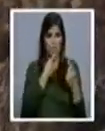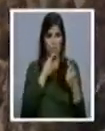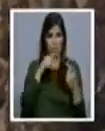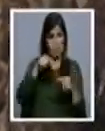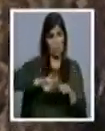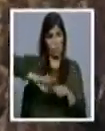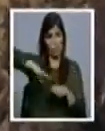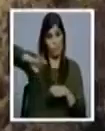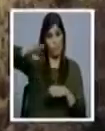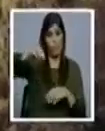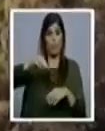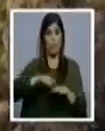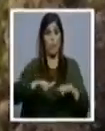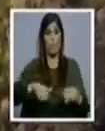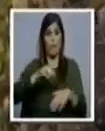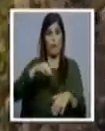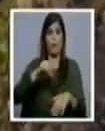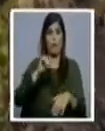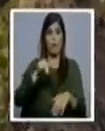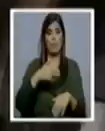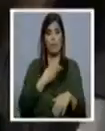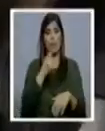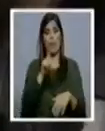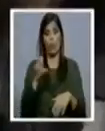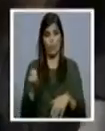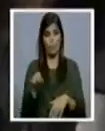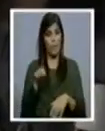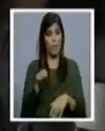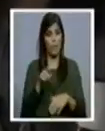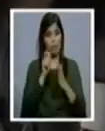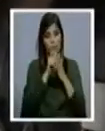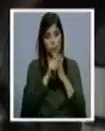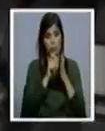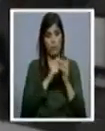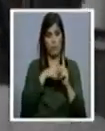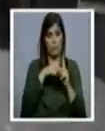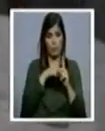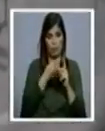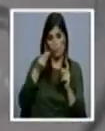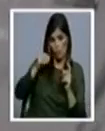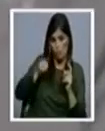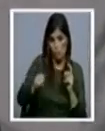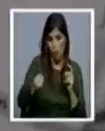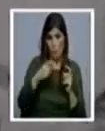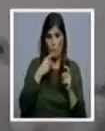do Mindelo. Estes são os registadores de temperatura que nós vamos colocar aqui nas rochas.